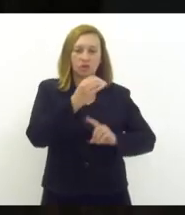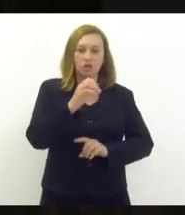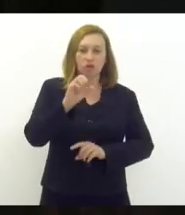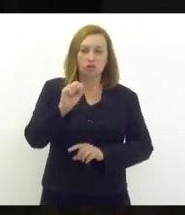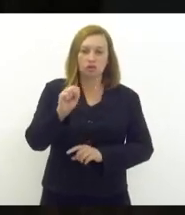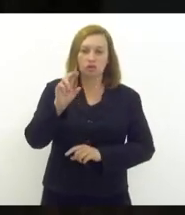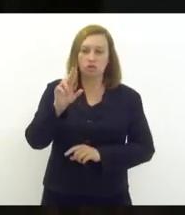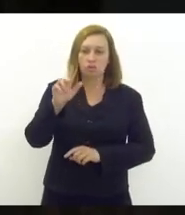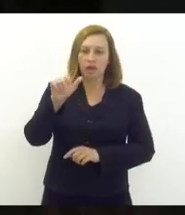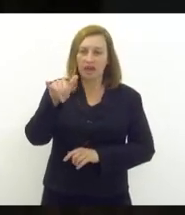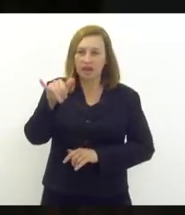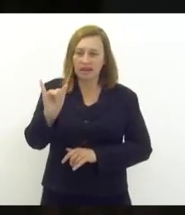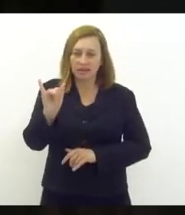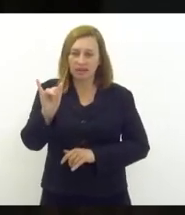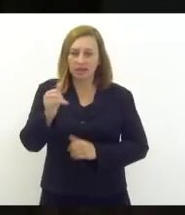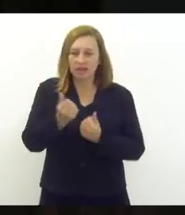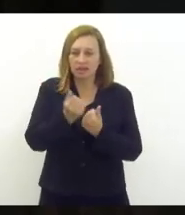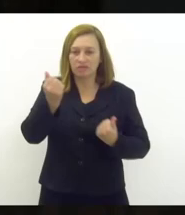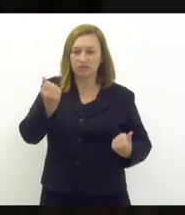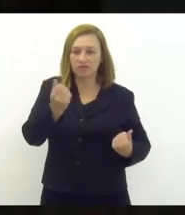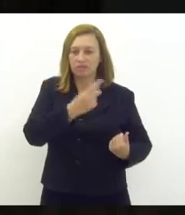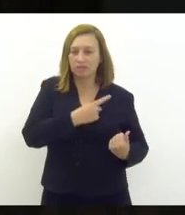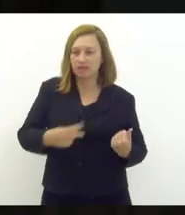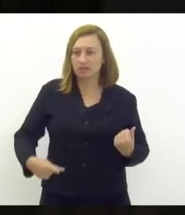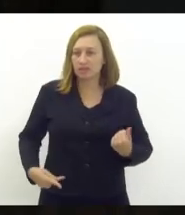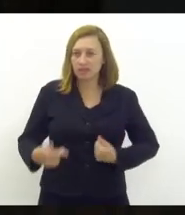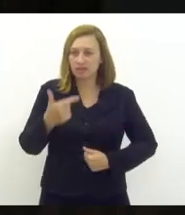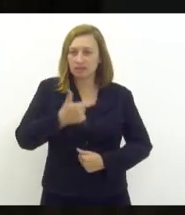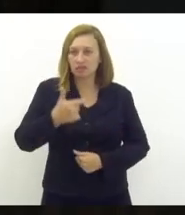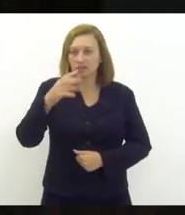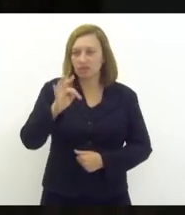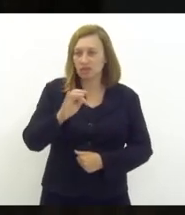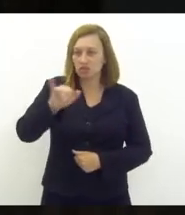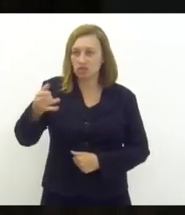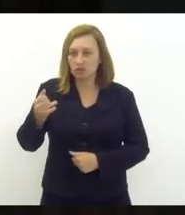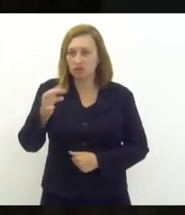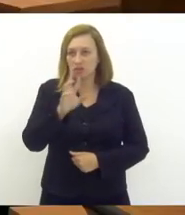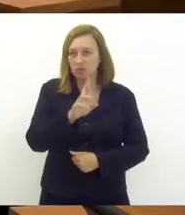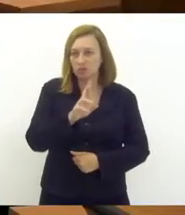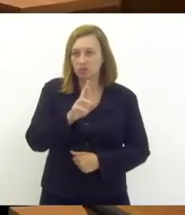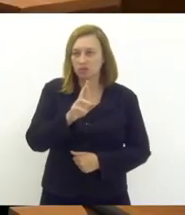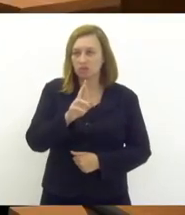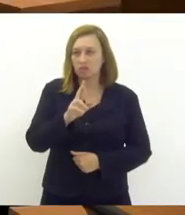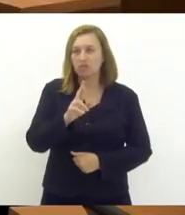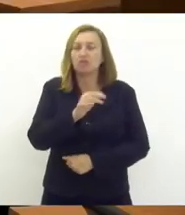Magalhães segunda vice-presidente do TJ do Rio de